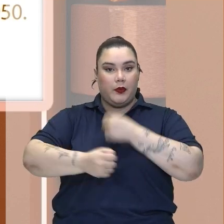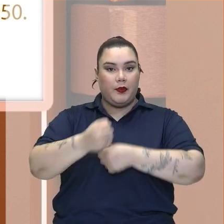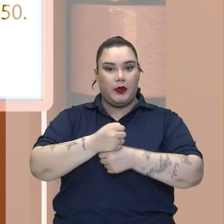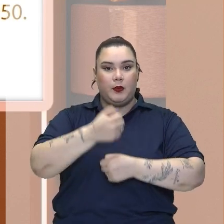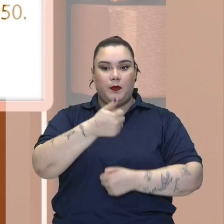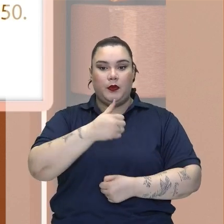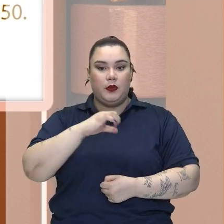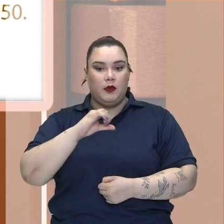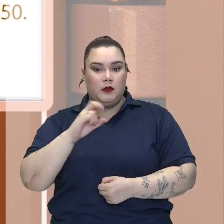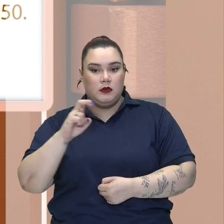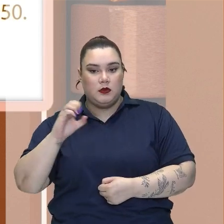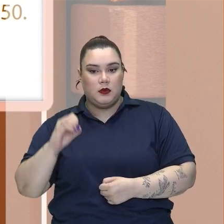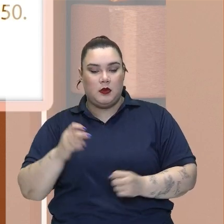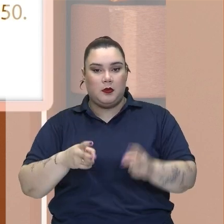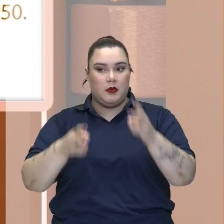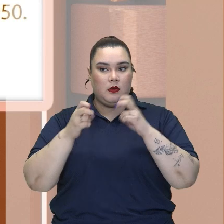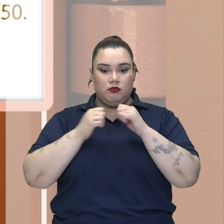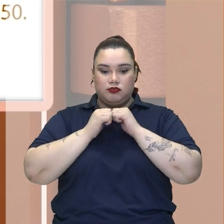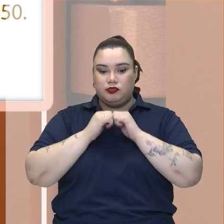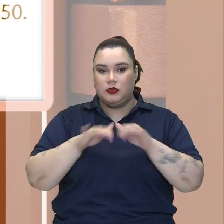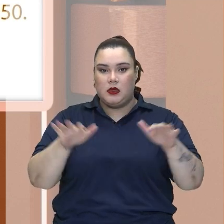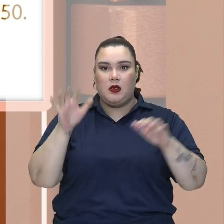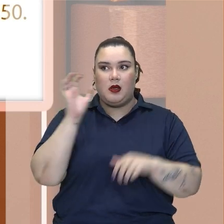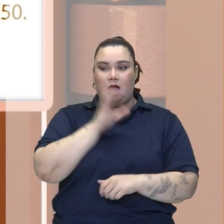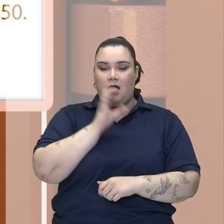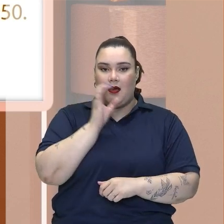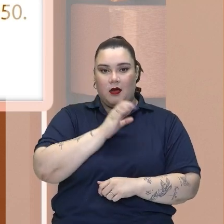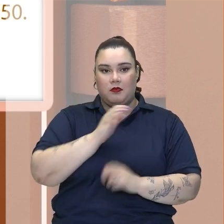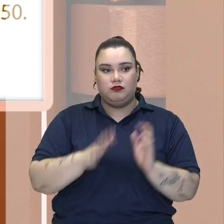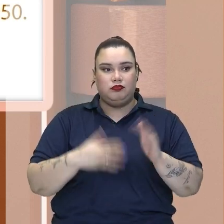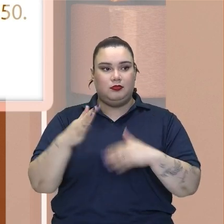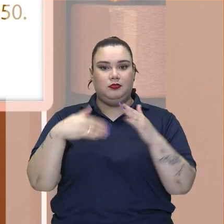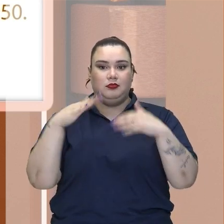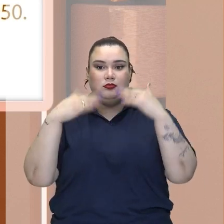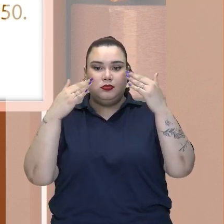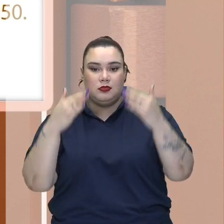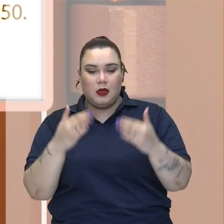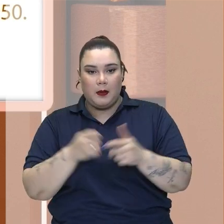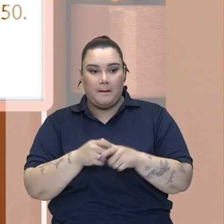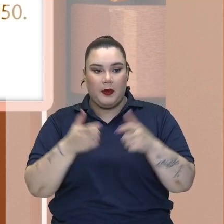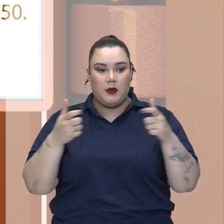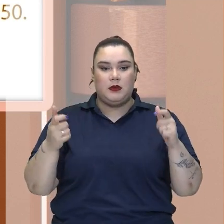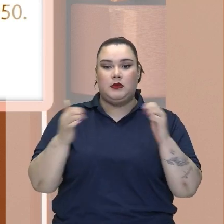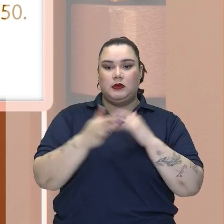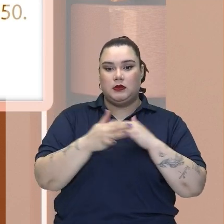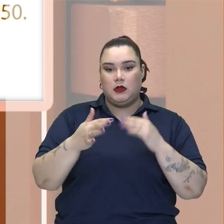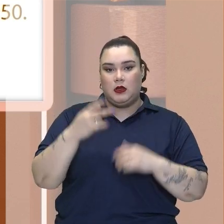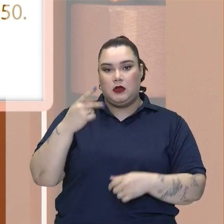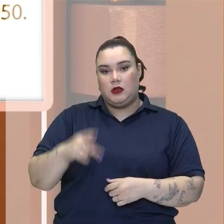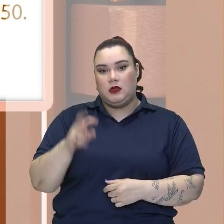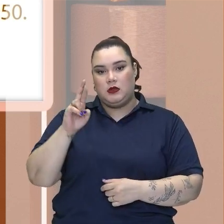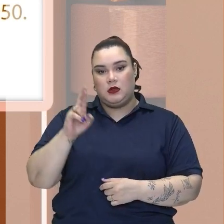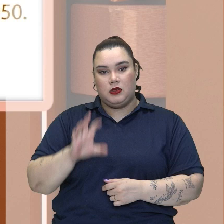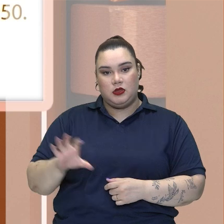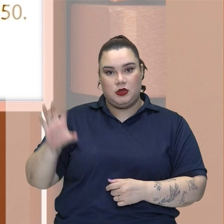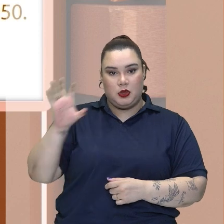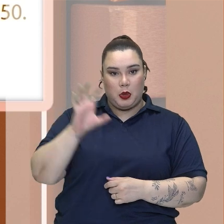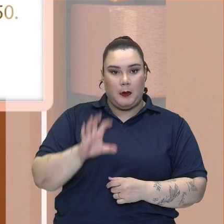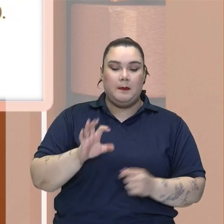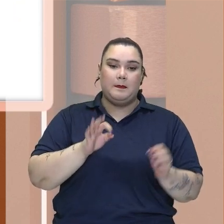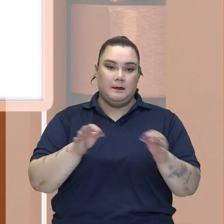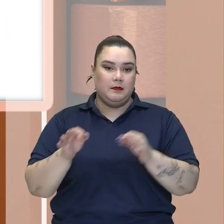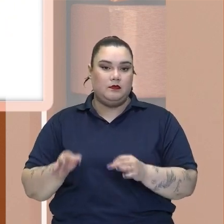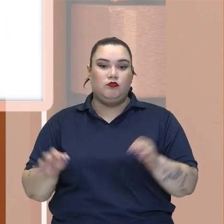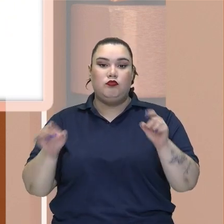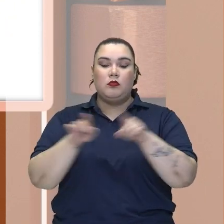a rápida industrialização e o crescimento das grandes cidades na região. E também nós